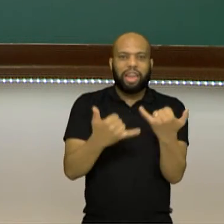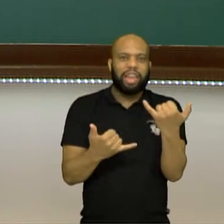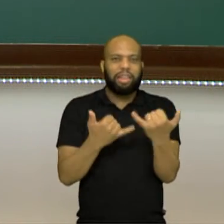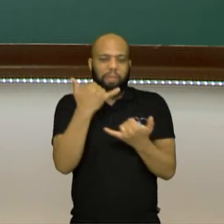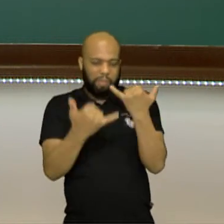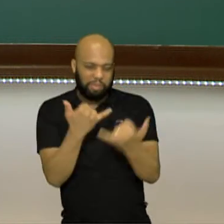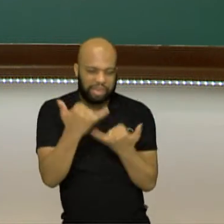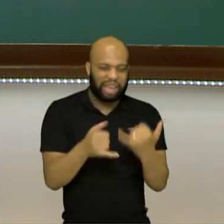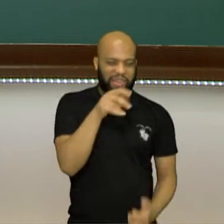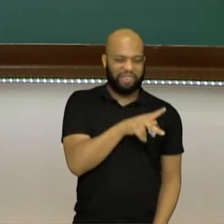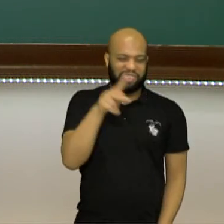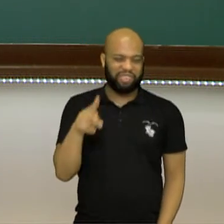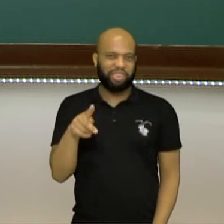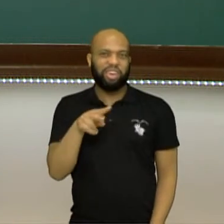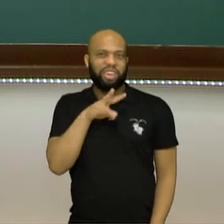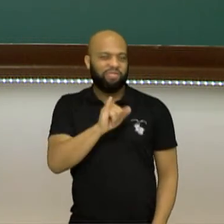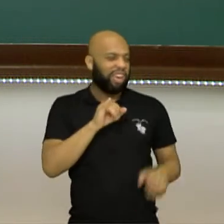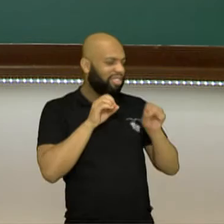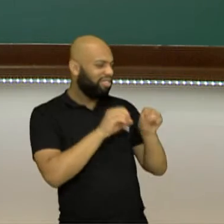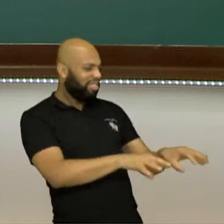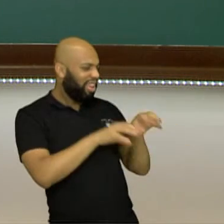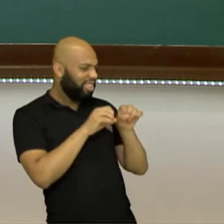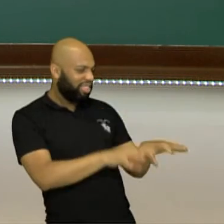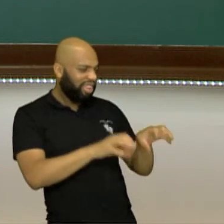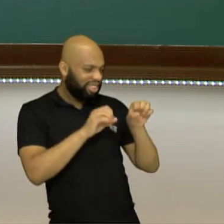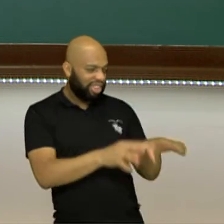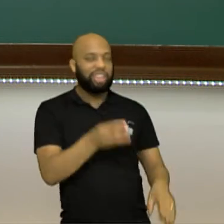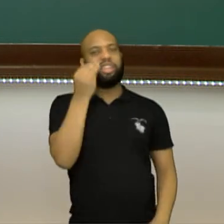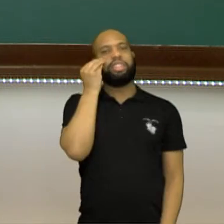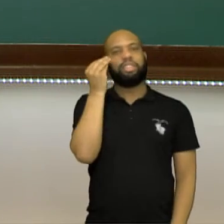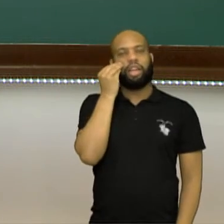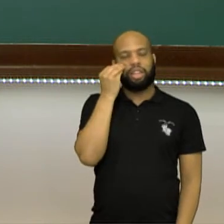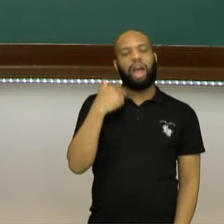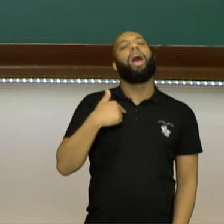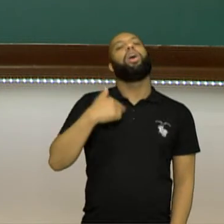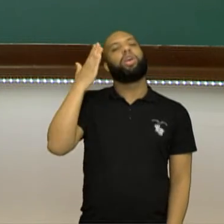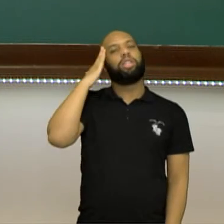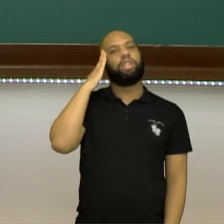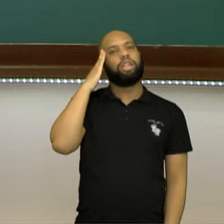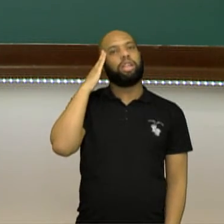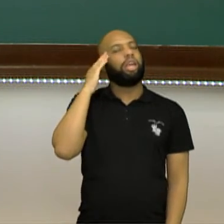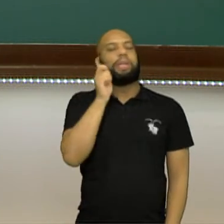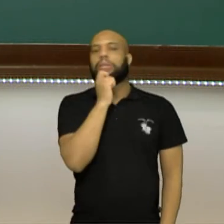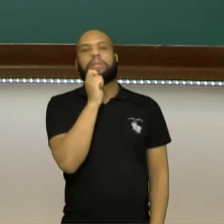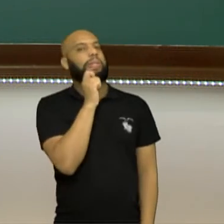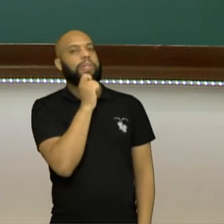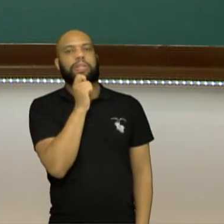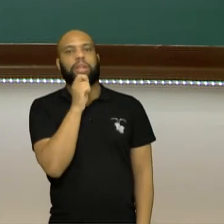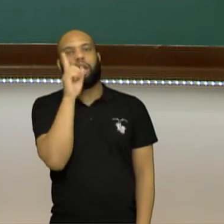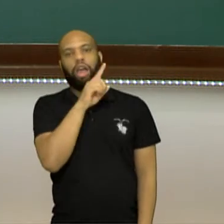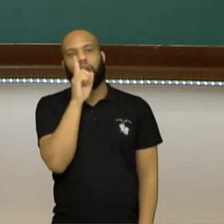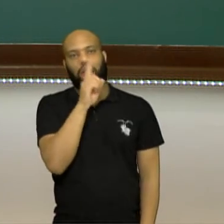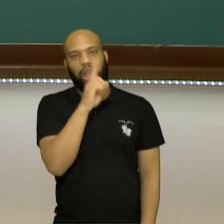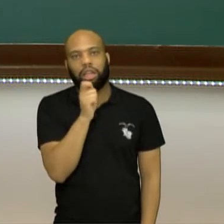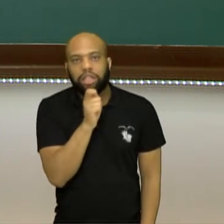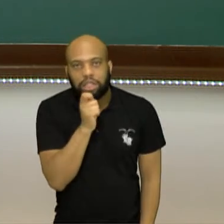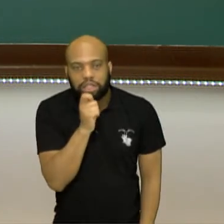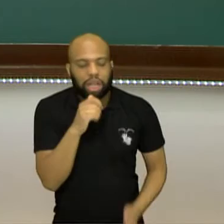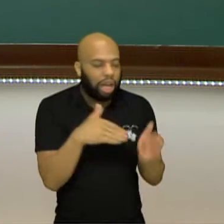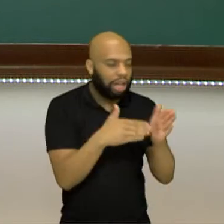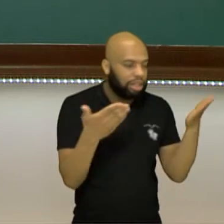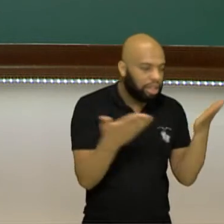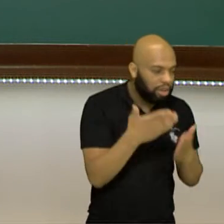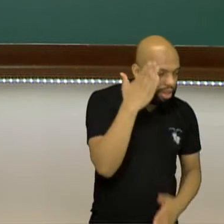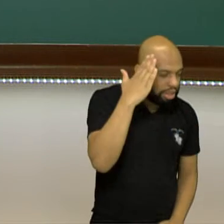professor, passar essa informação para alguém. E aí você testa, estou sabendo ou não. A minha falha está exatamente aqui. Até esse ponto eu